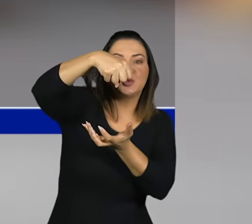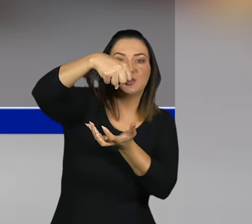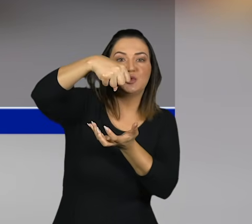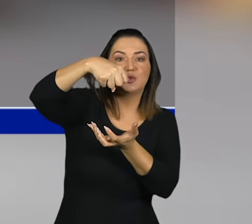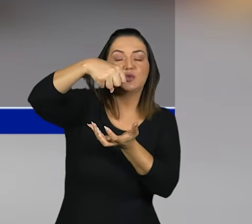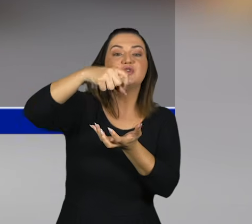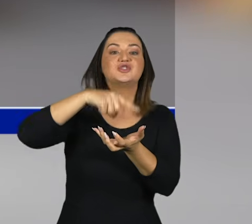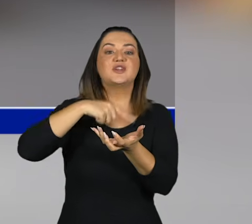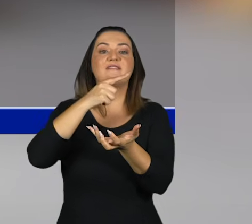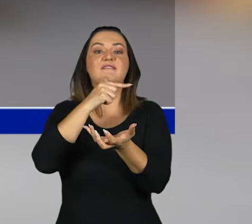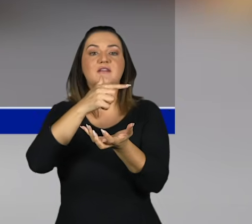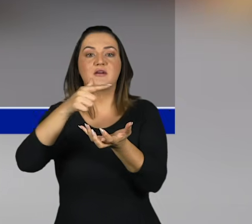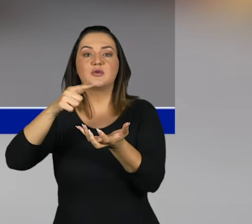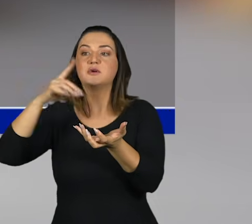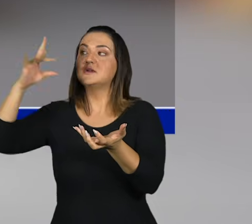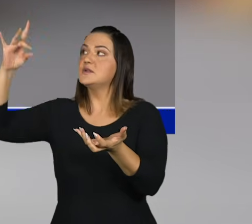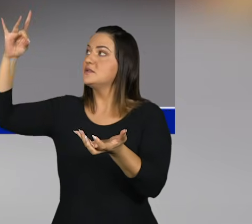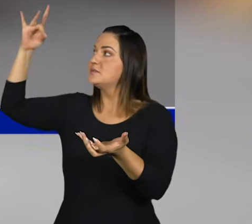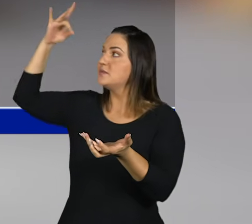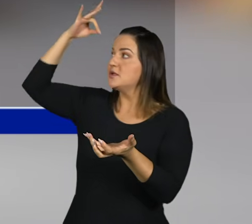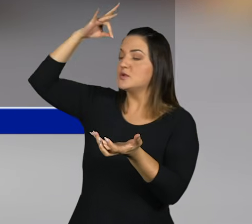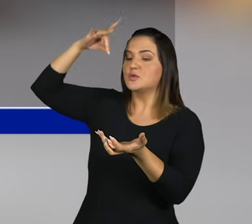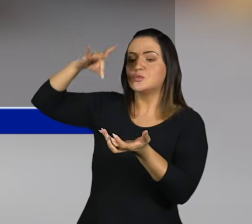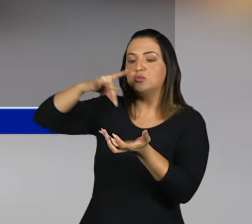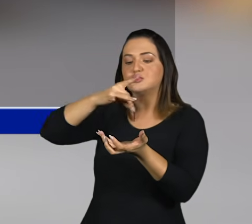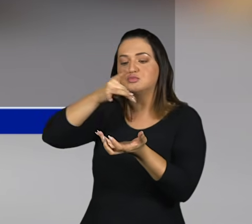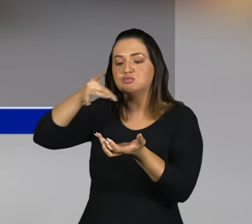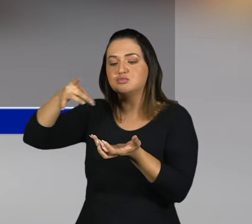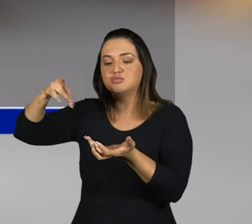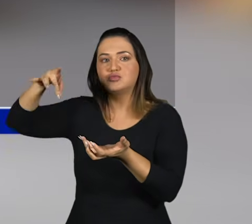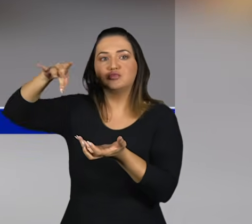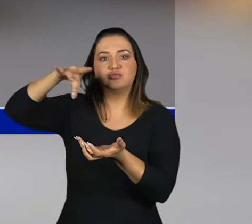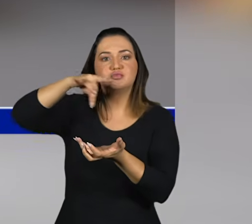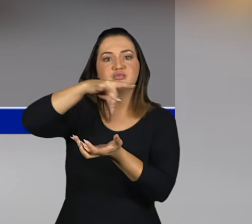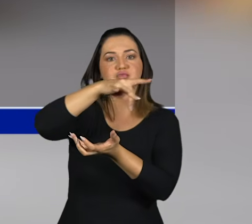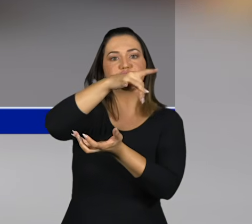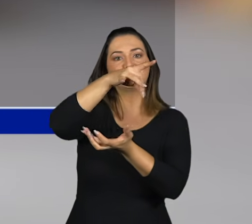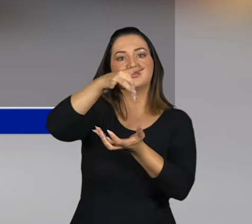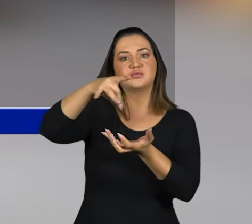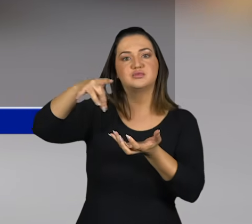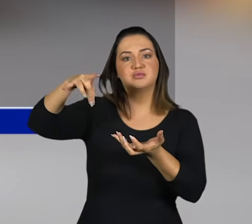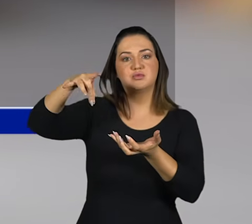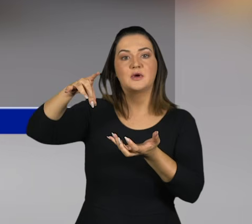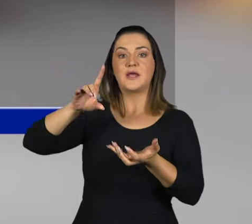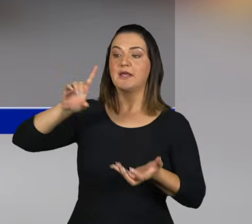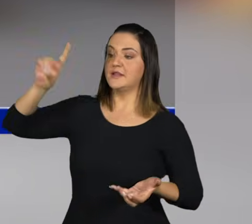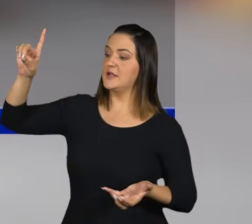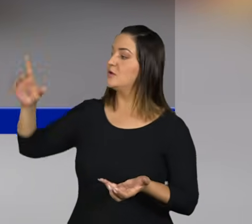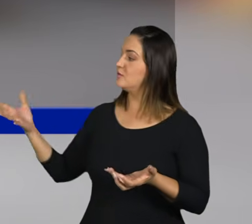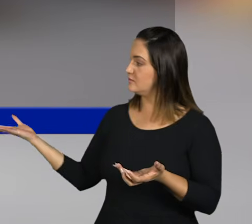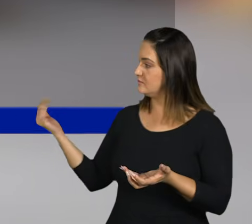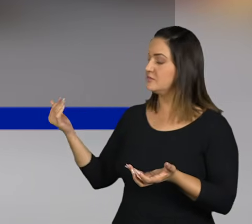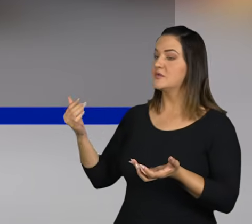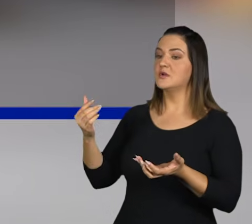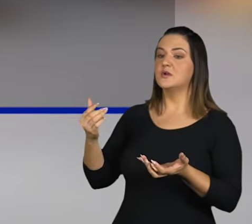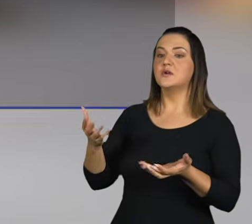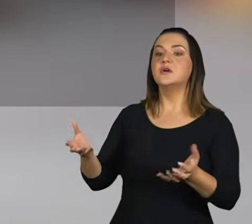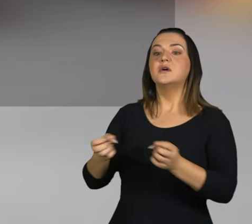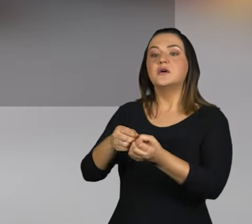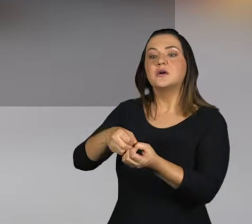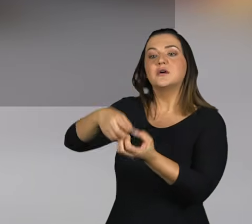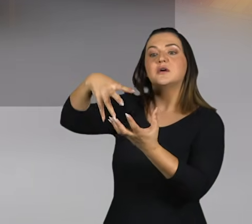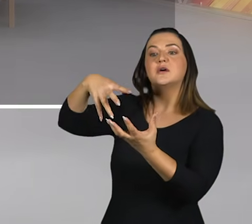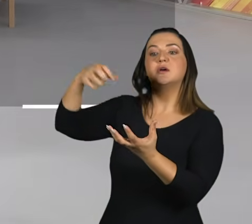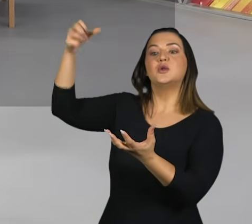abismo. Atenção. E o Espírito de Deus pairava por sobre as águas. E disse Deus, haja luz, e